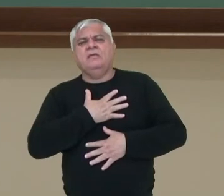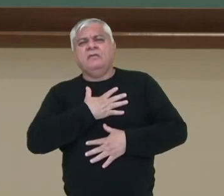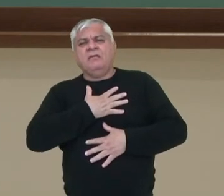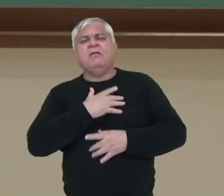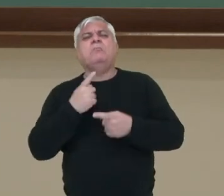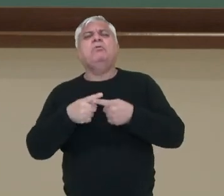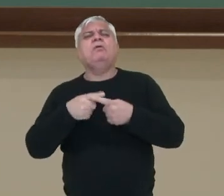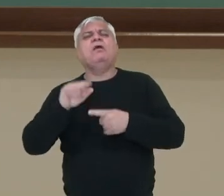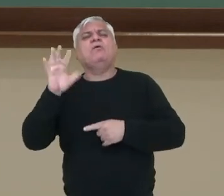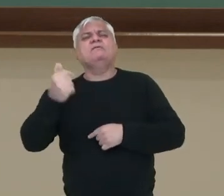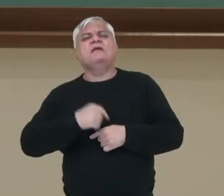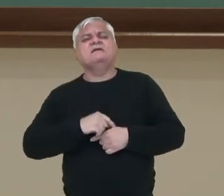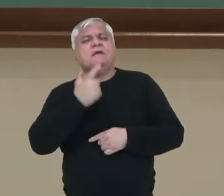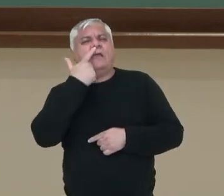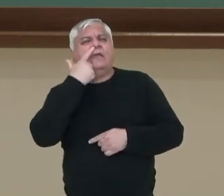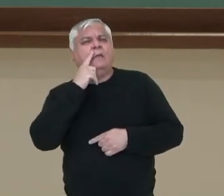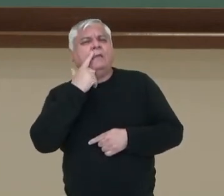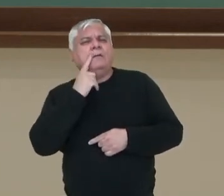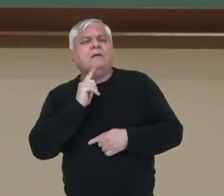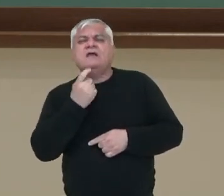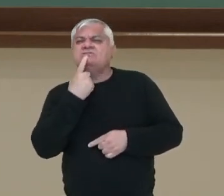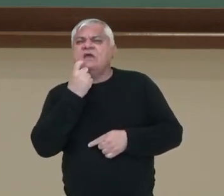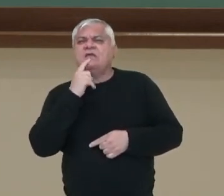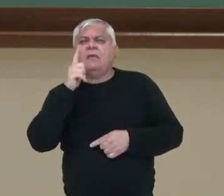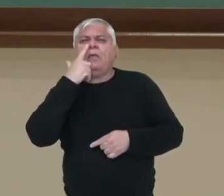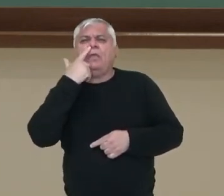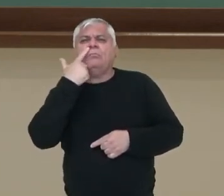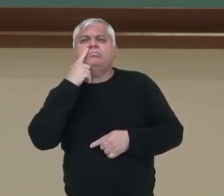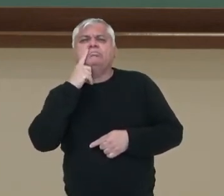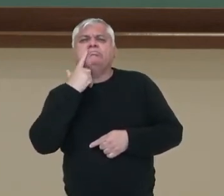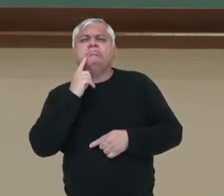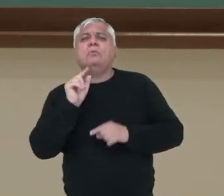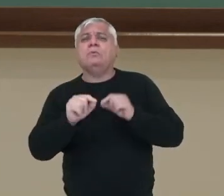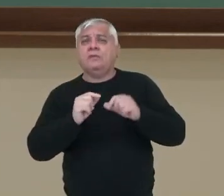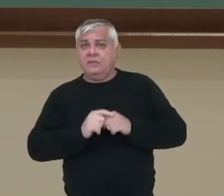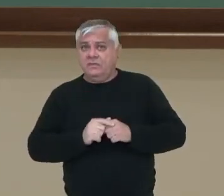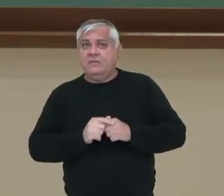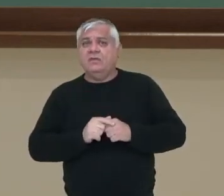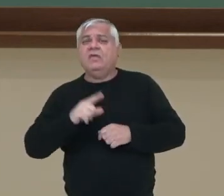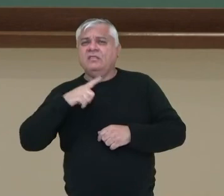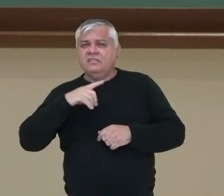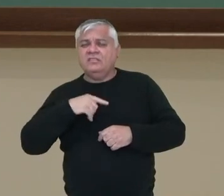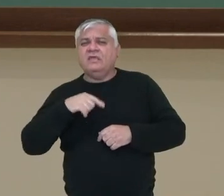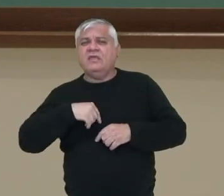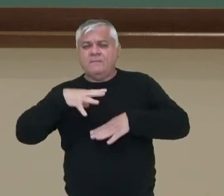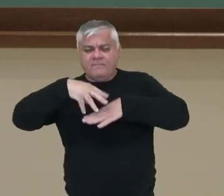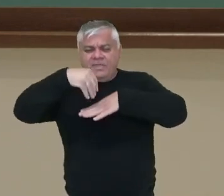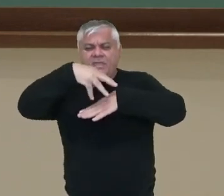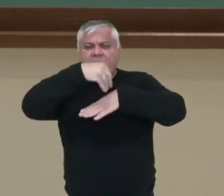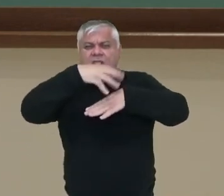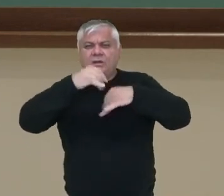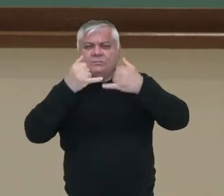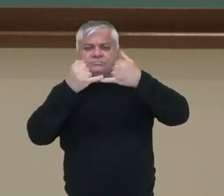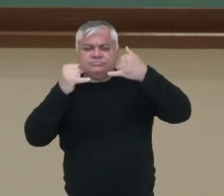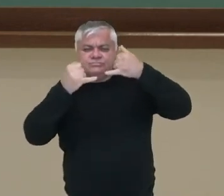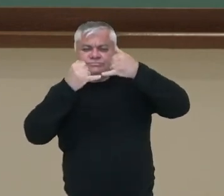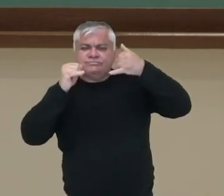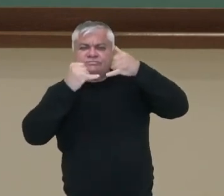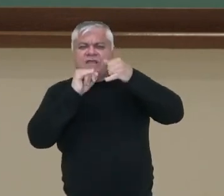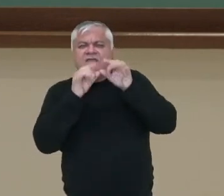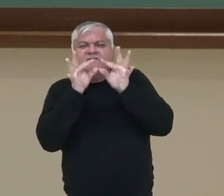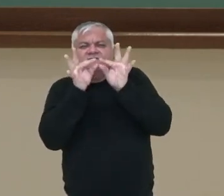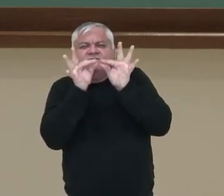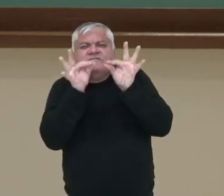esse sangramento nasal? Sangramento nasal porque nós temos capilares ali no nariz, né? Que são